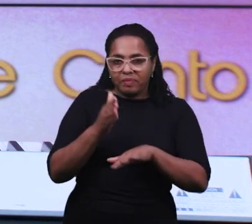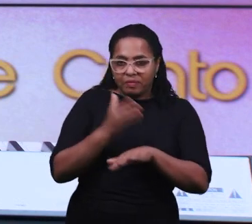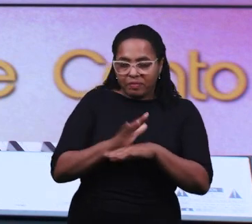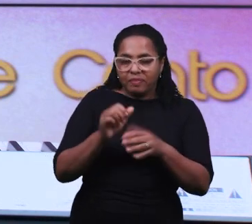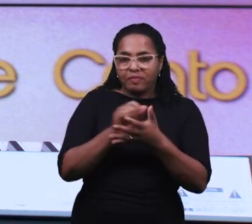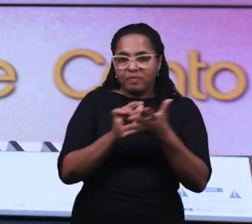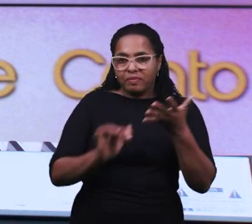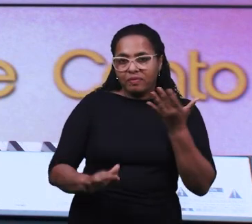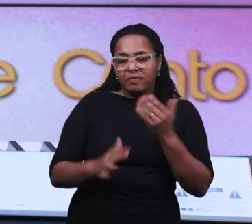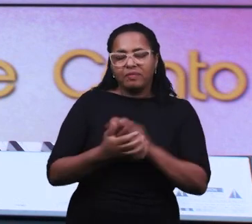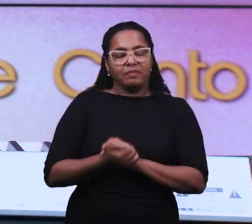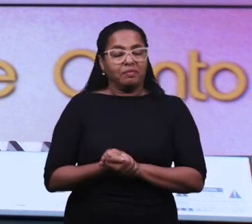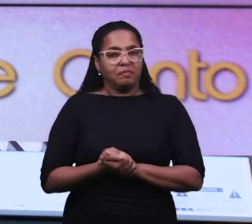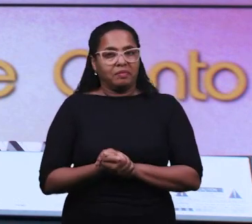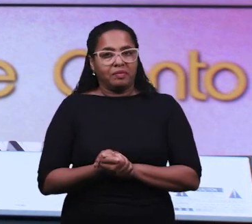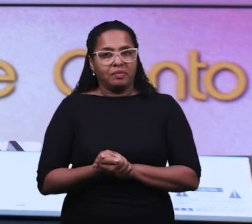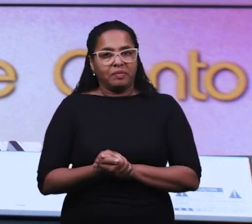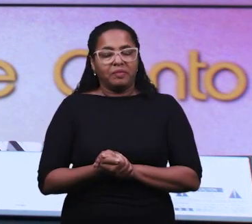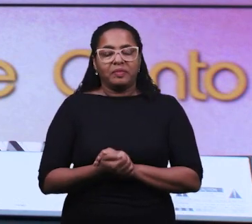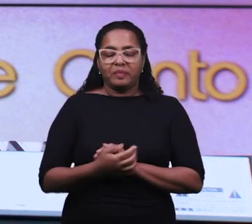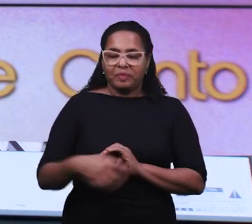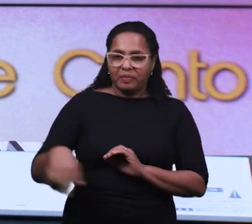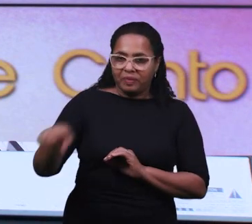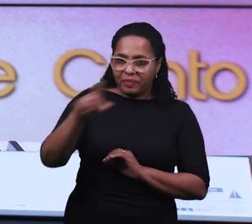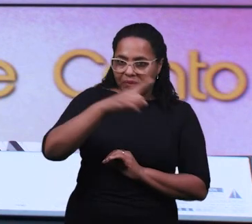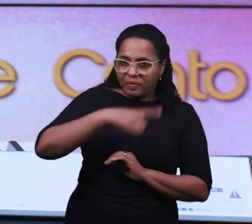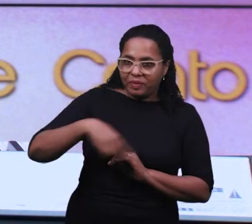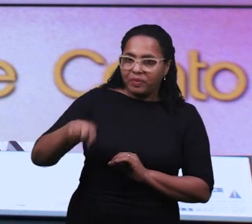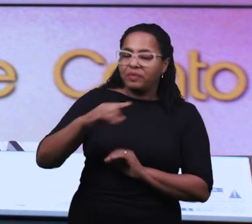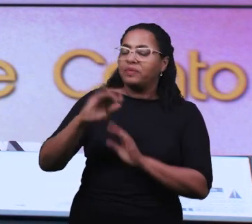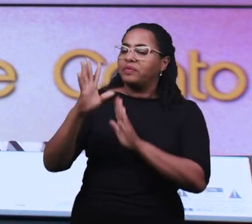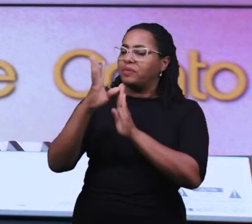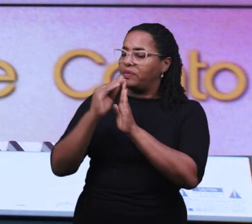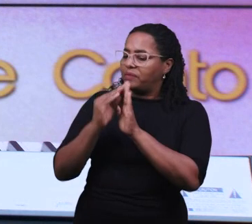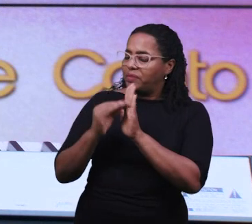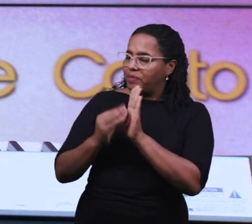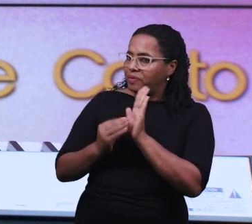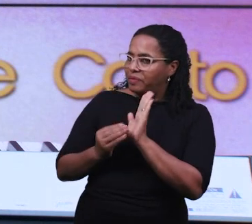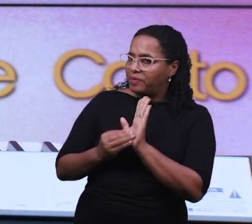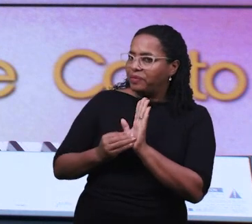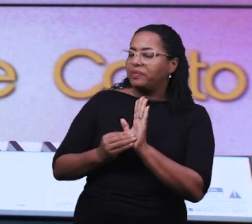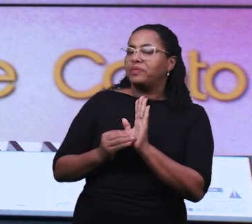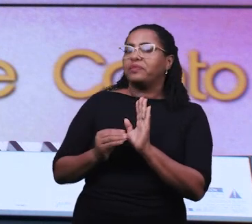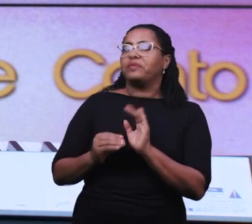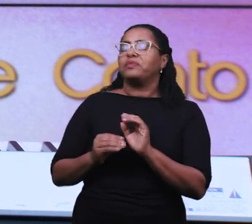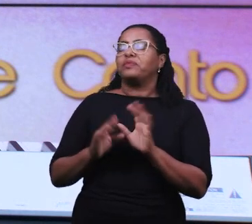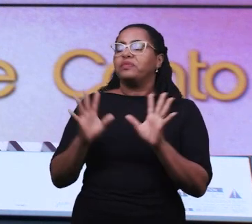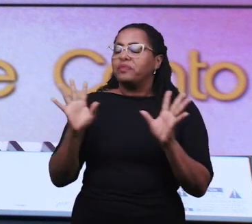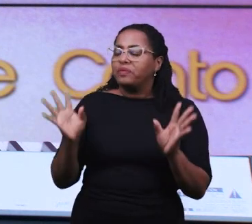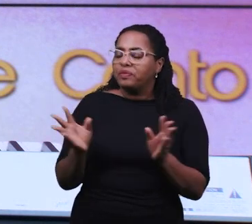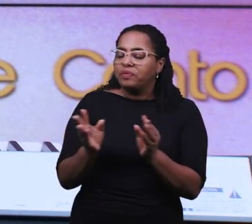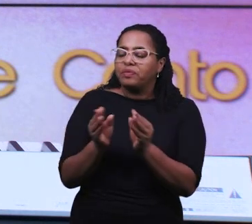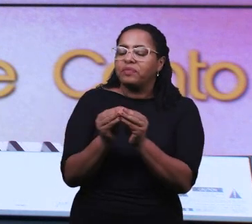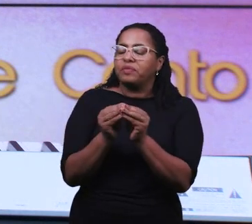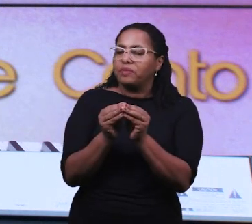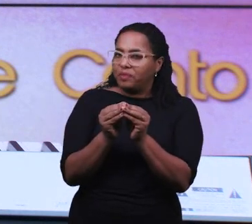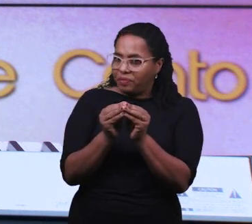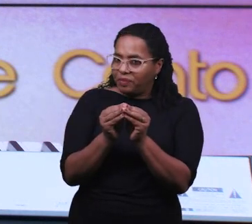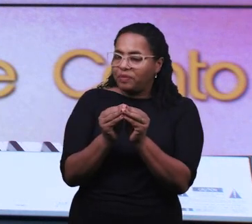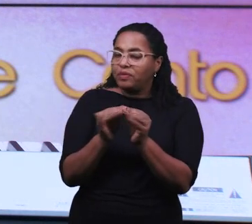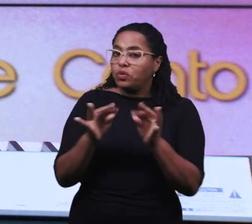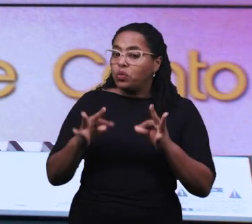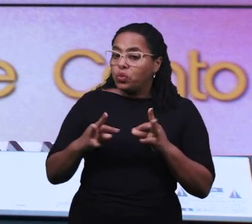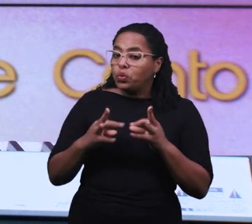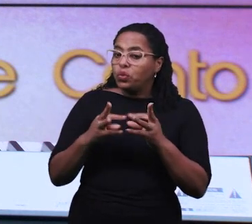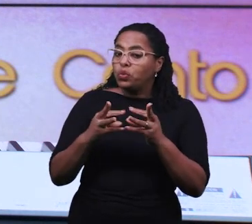exercícios. E nós poderemos contar com esses conteúdos em forma de resumo, ou